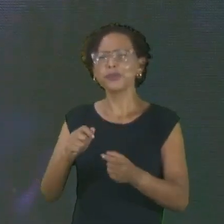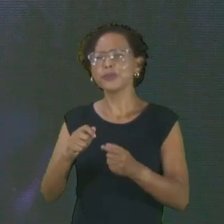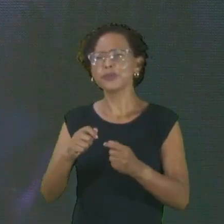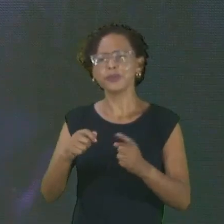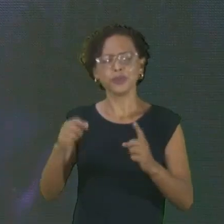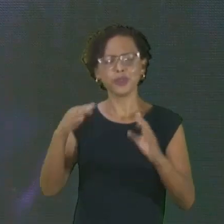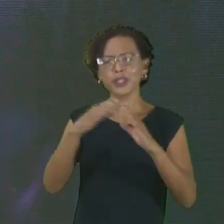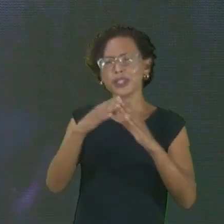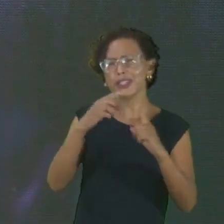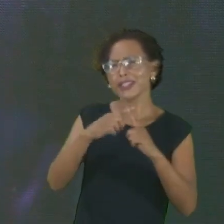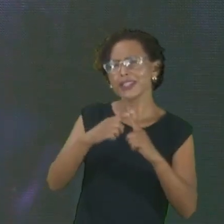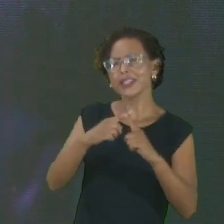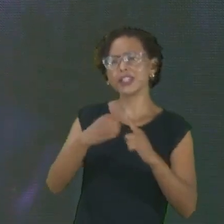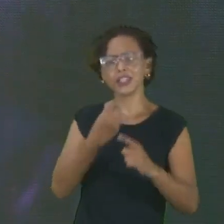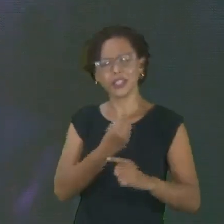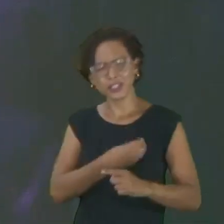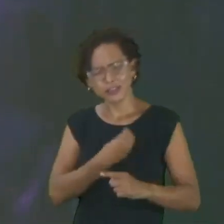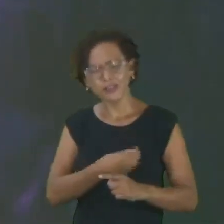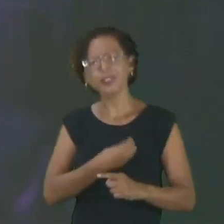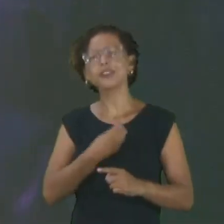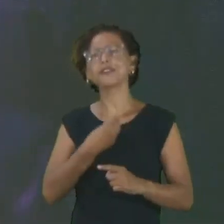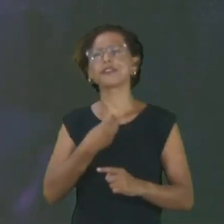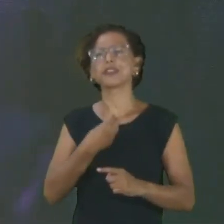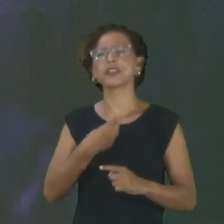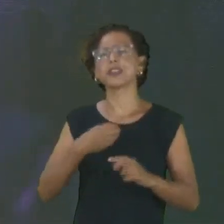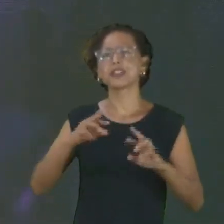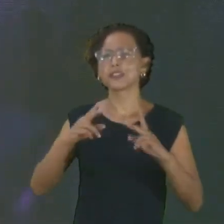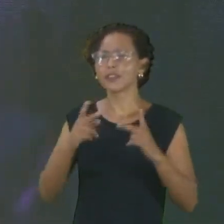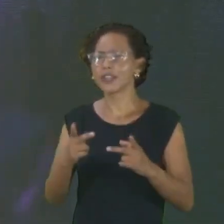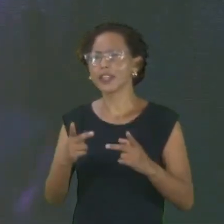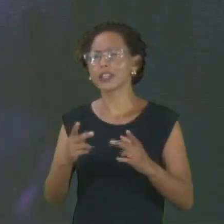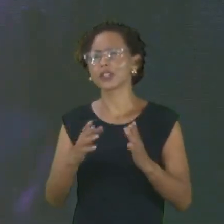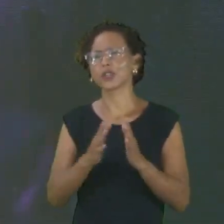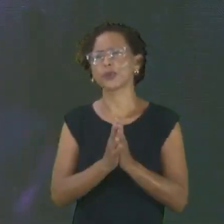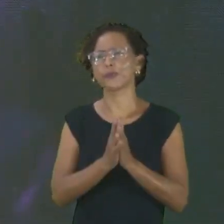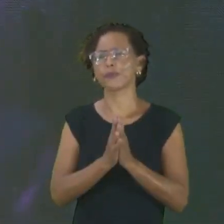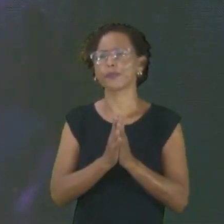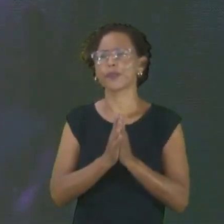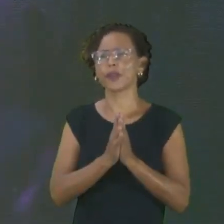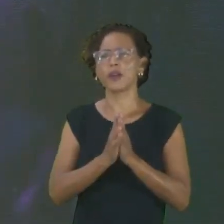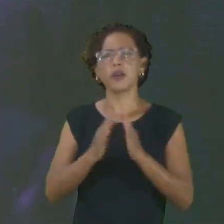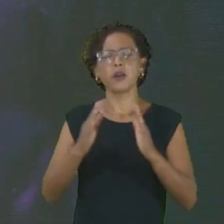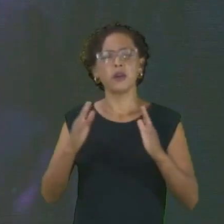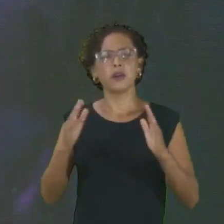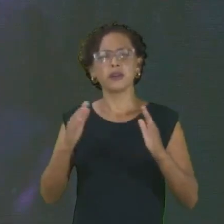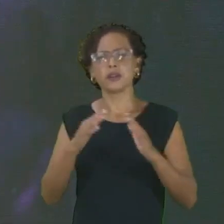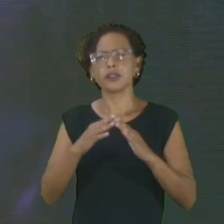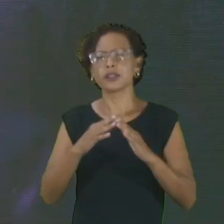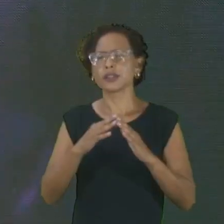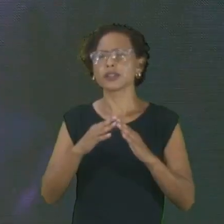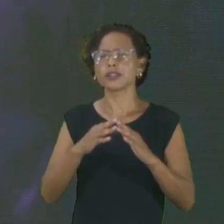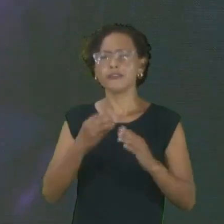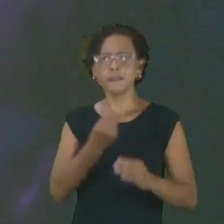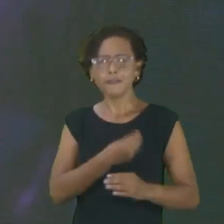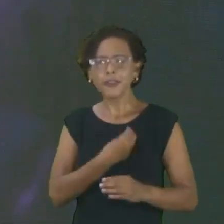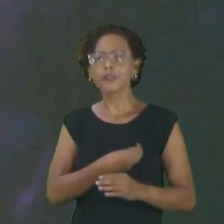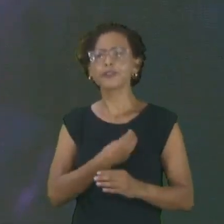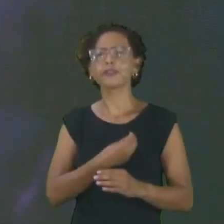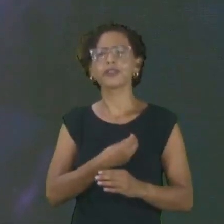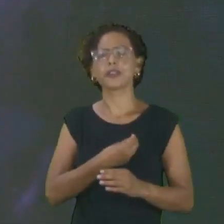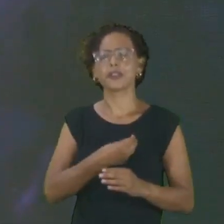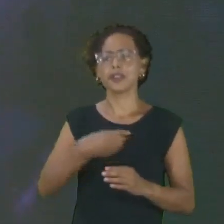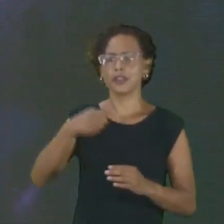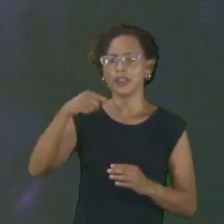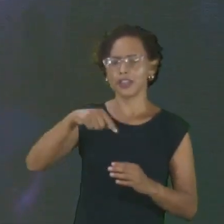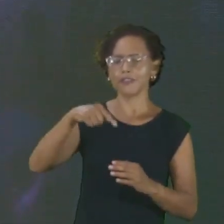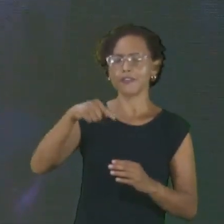faz diferença do mundo, um modelo de igreja que faz diferença no